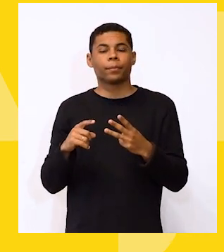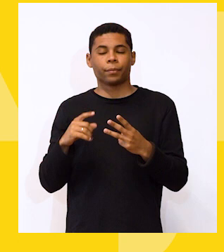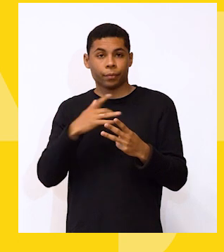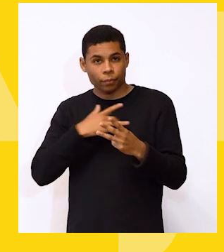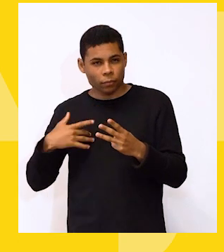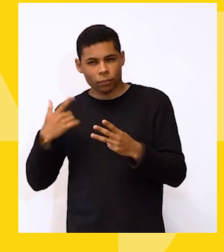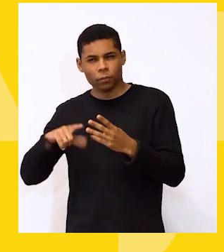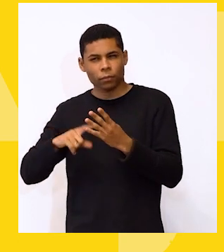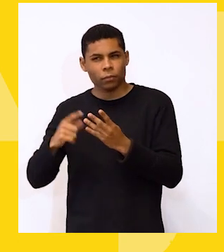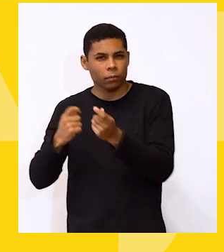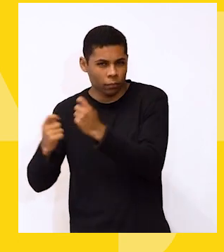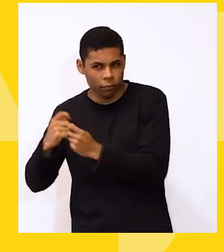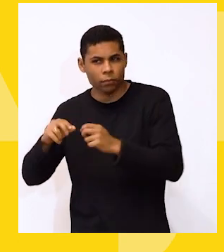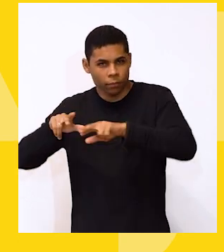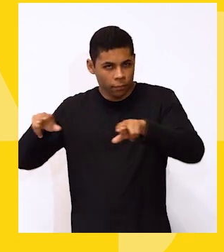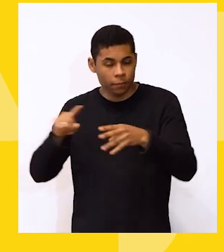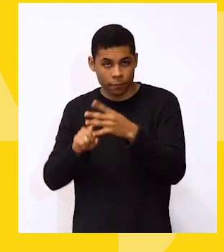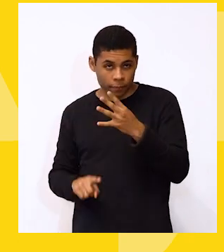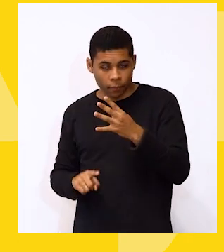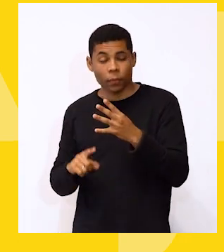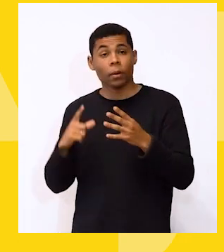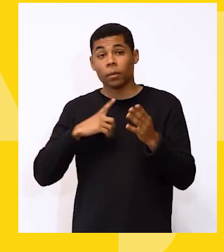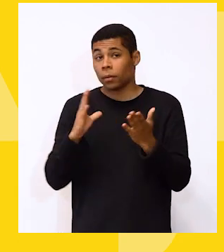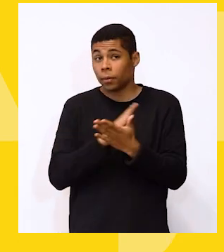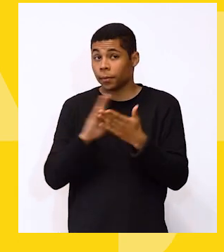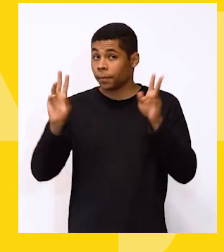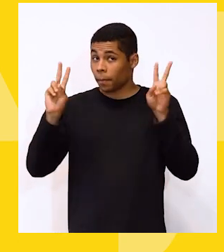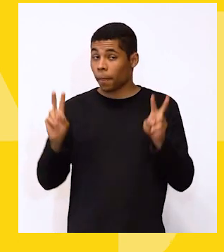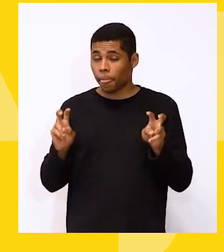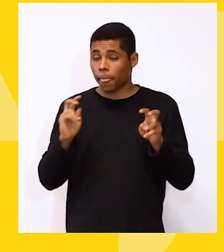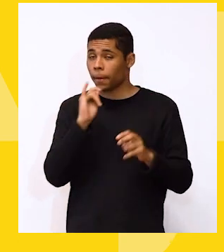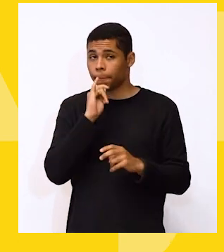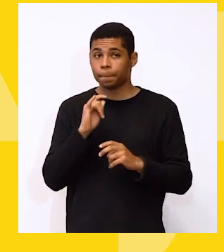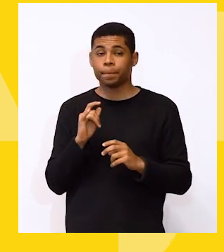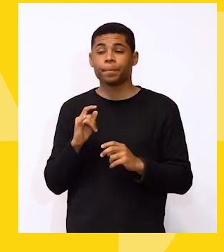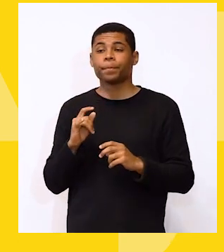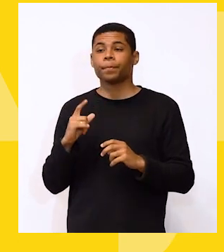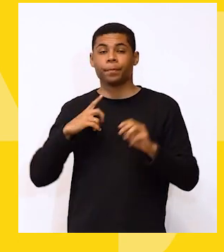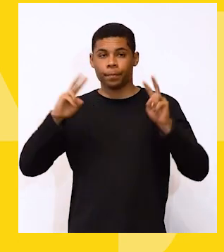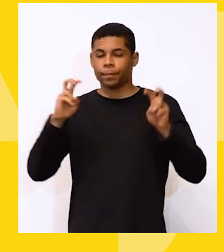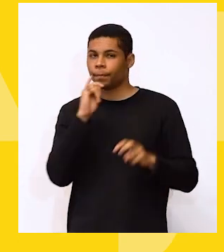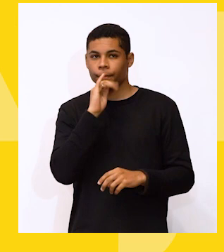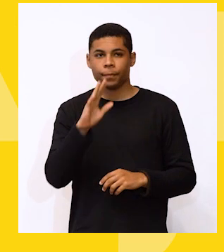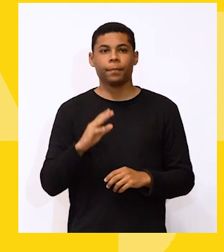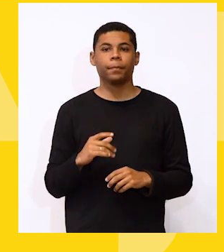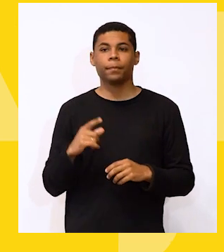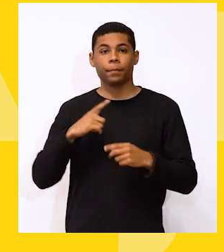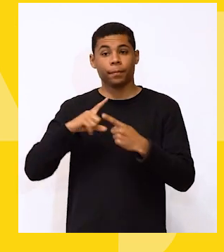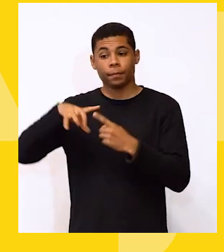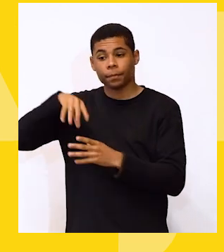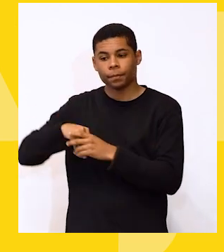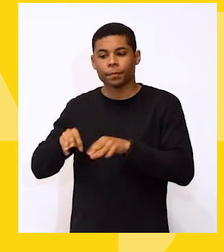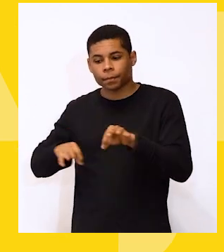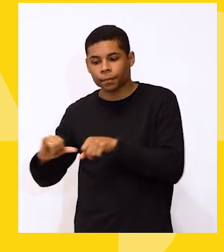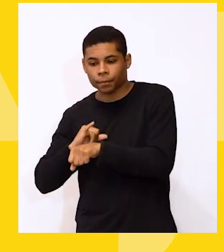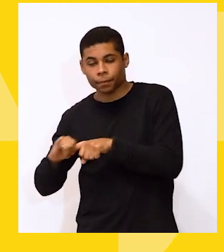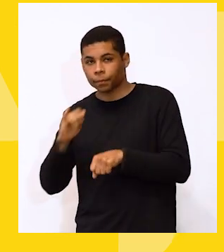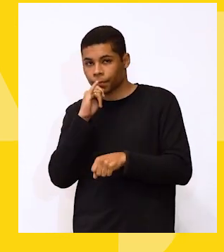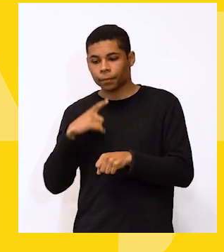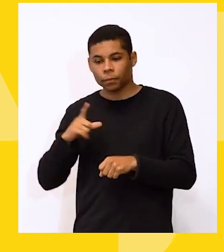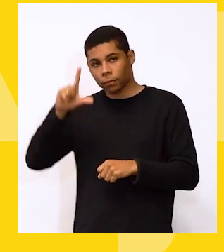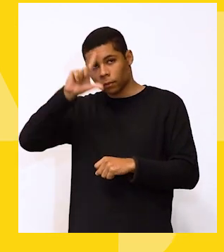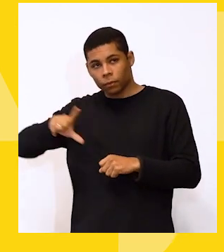áreas nós temos alguns temas dentro de cada uma delas por exemplo infraestrutura se tem infraestrutura logística